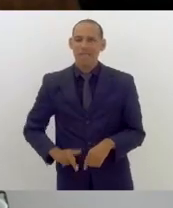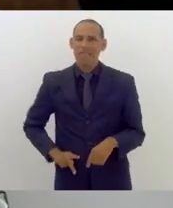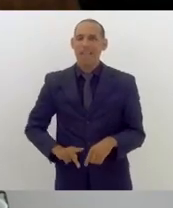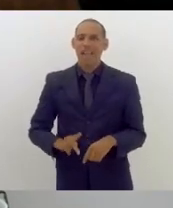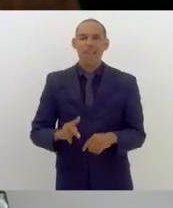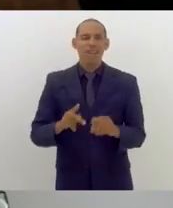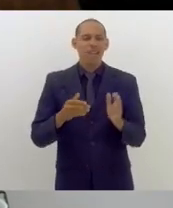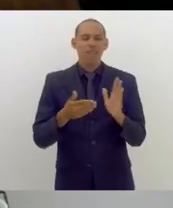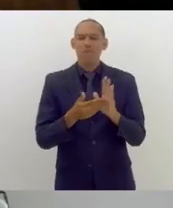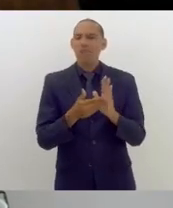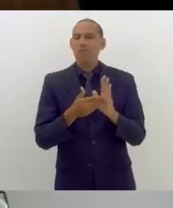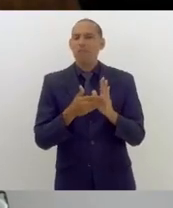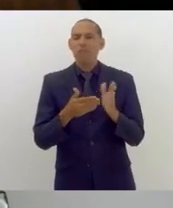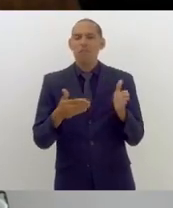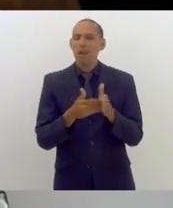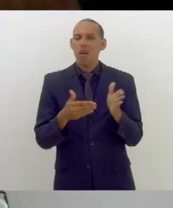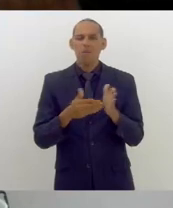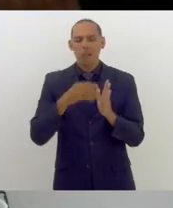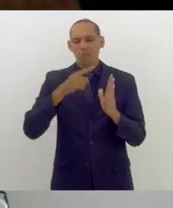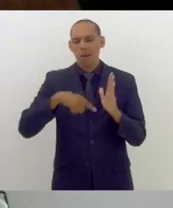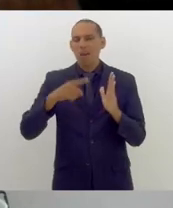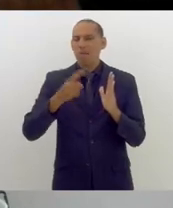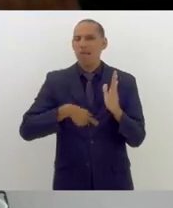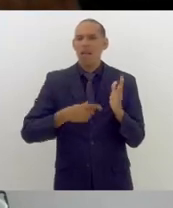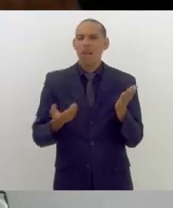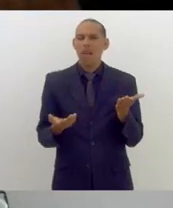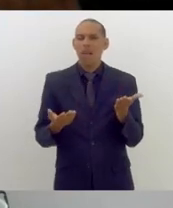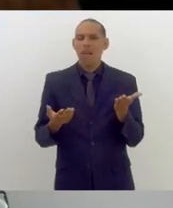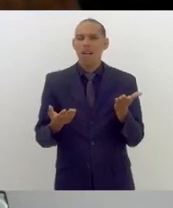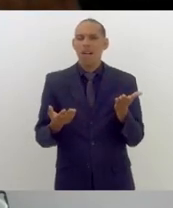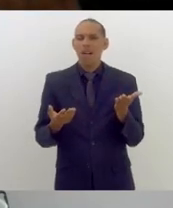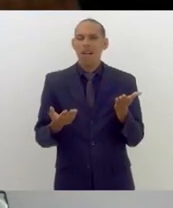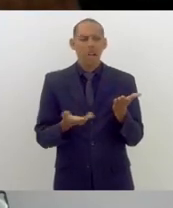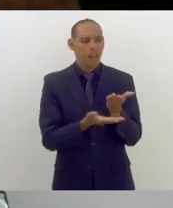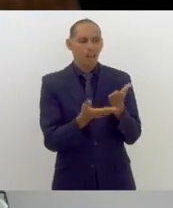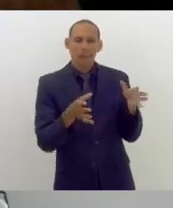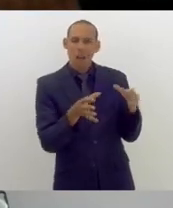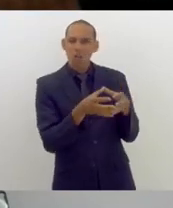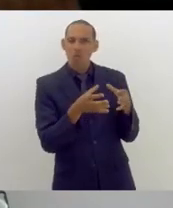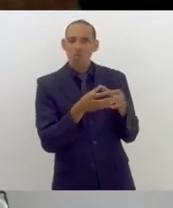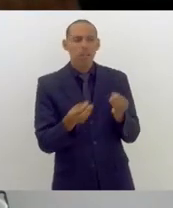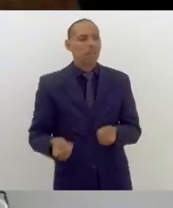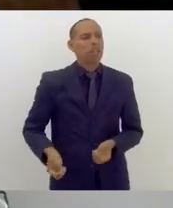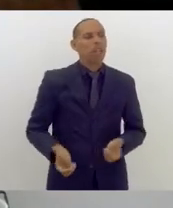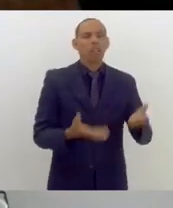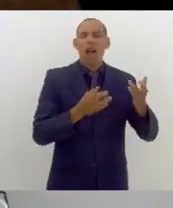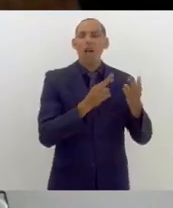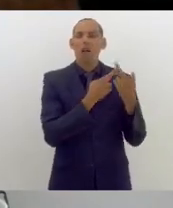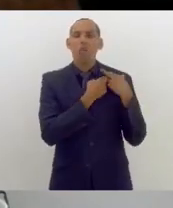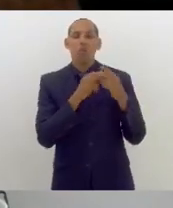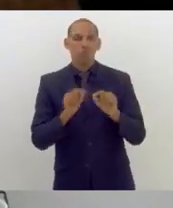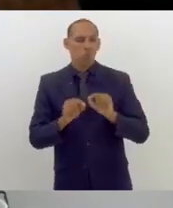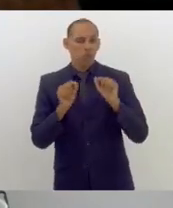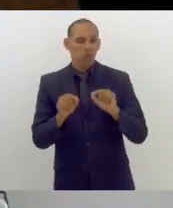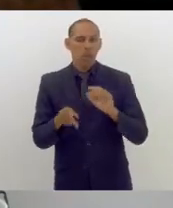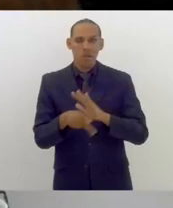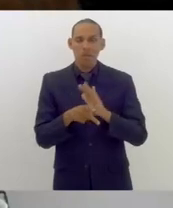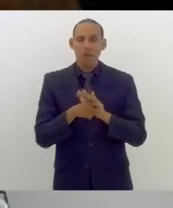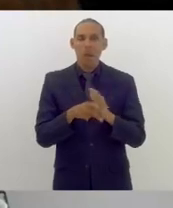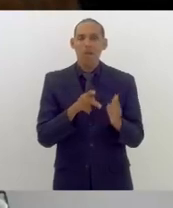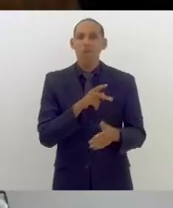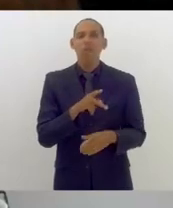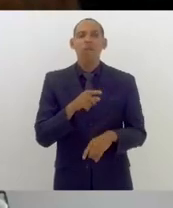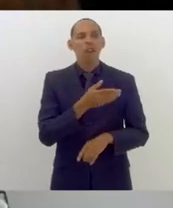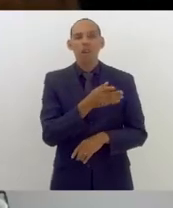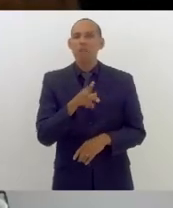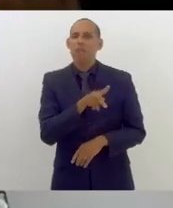suspendeu cancelou jogou para as colônias jogou para as colônia na luz a responsabilidade do presidente tem que